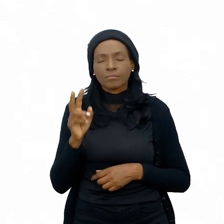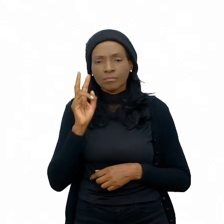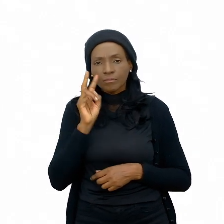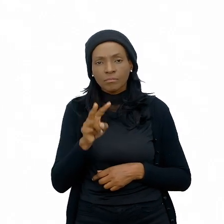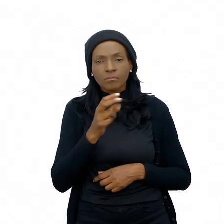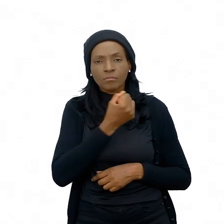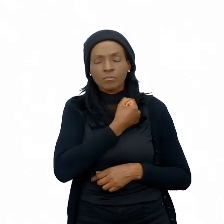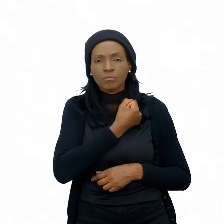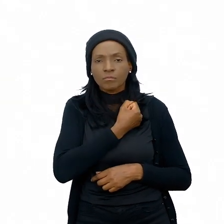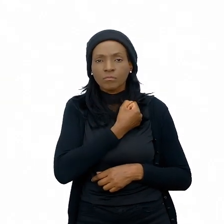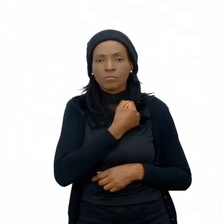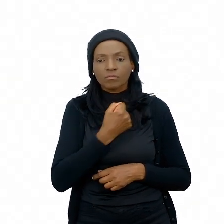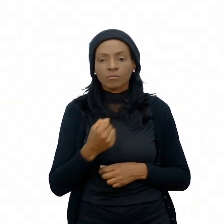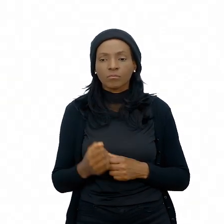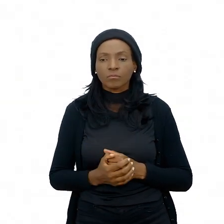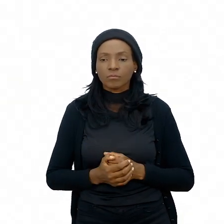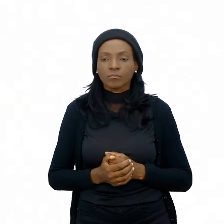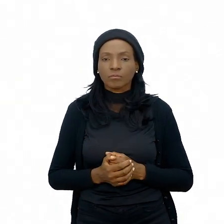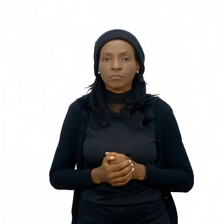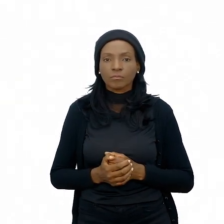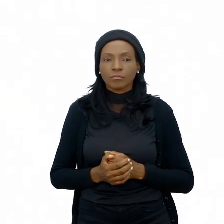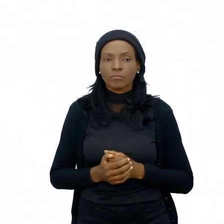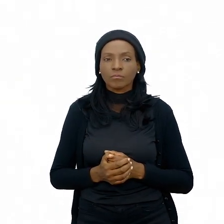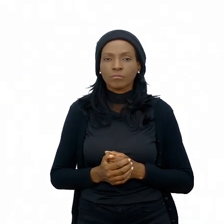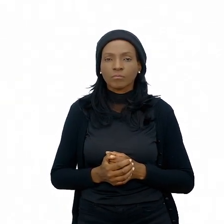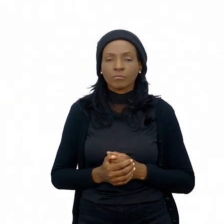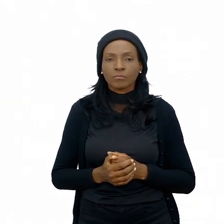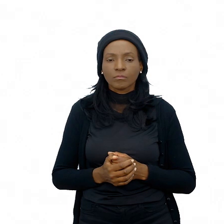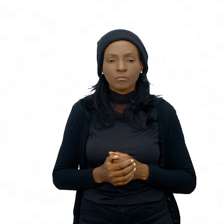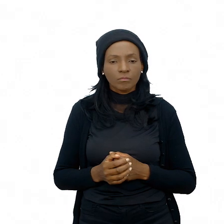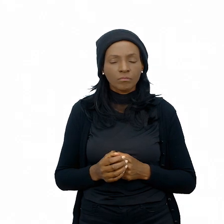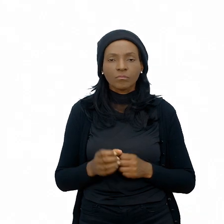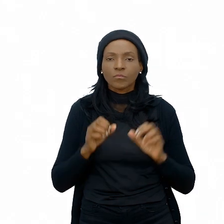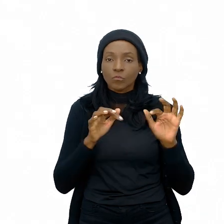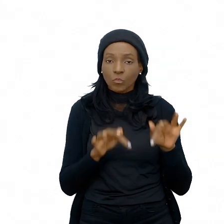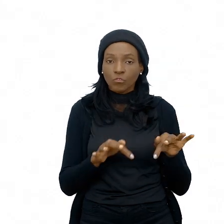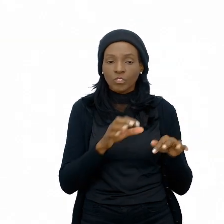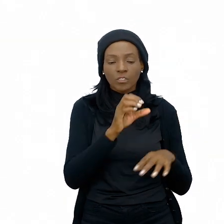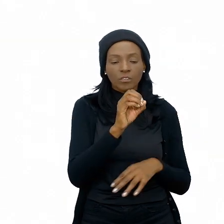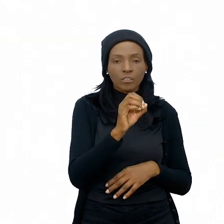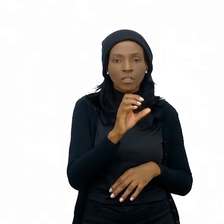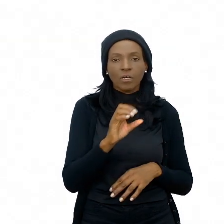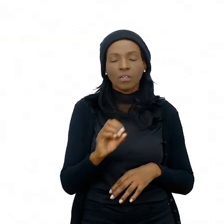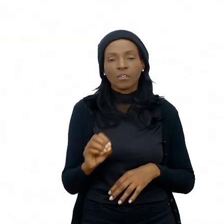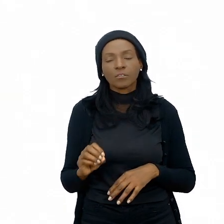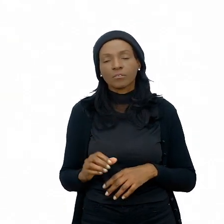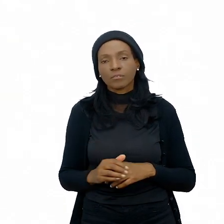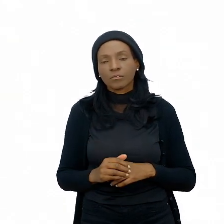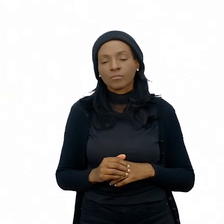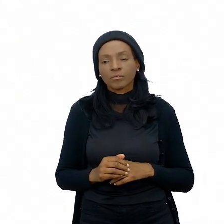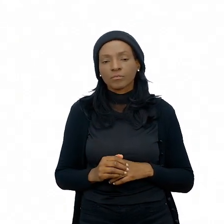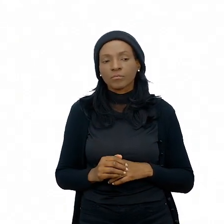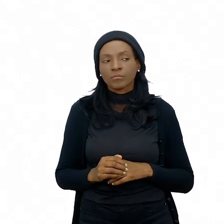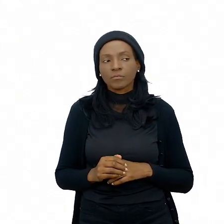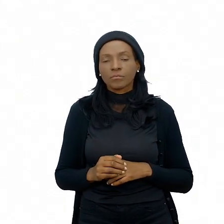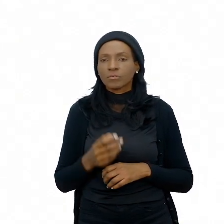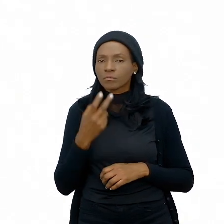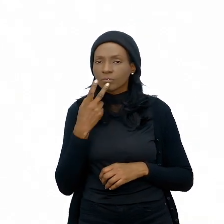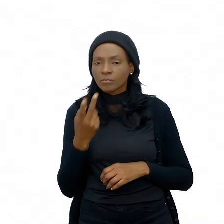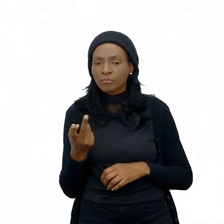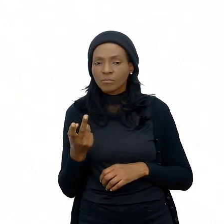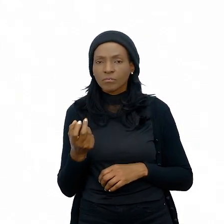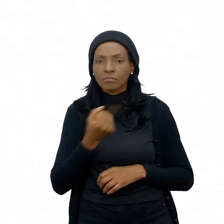números com terminados em zero, com zero e que a gente chama de